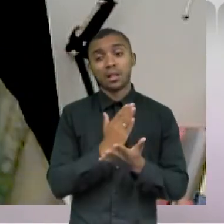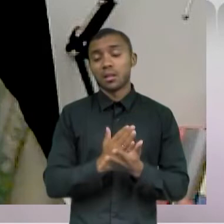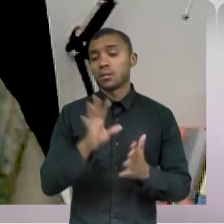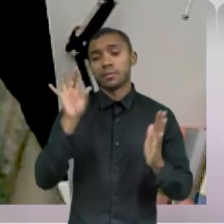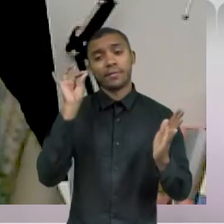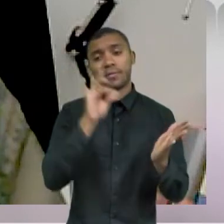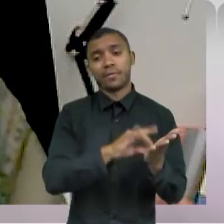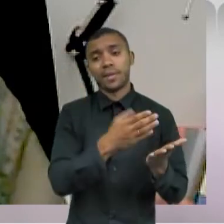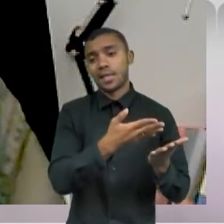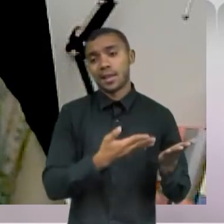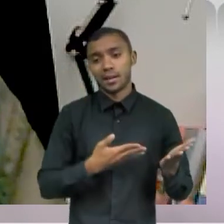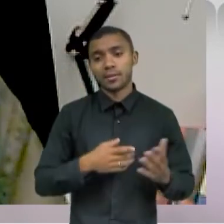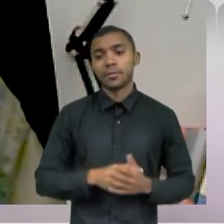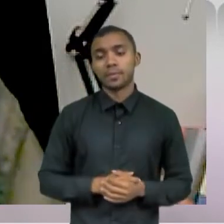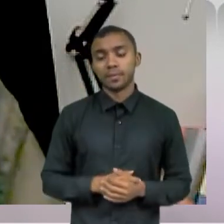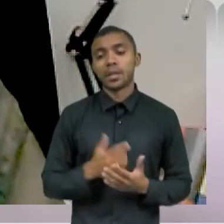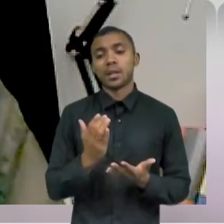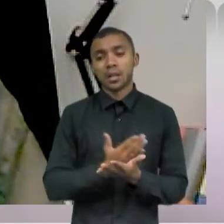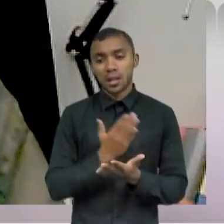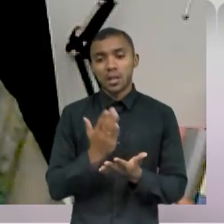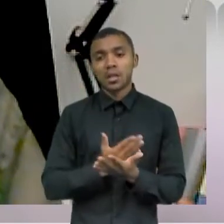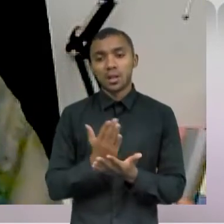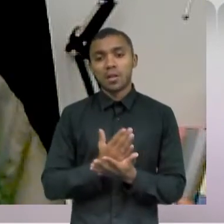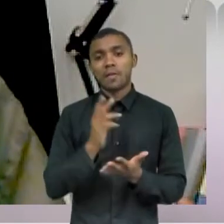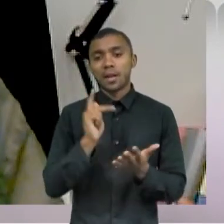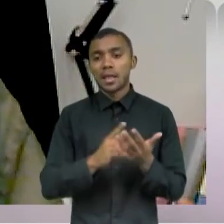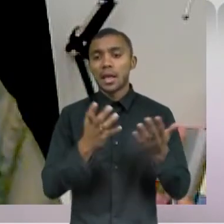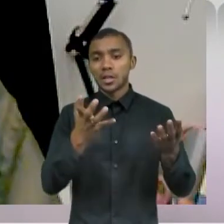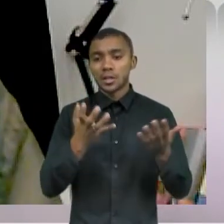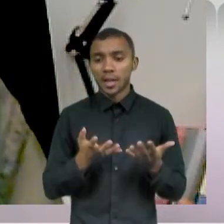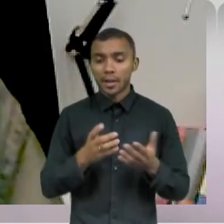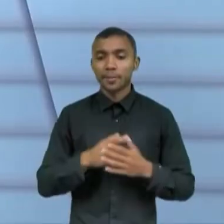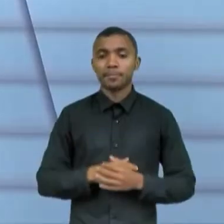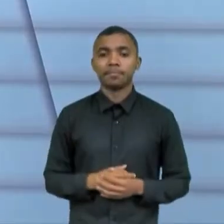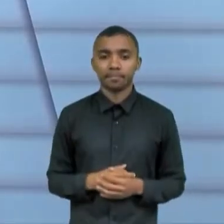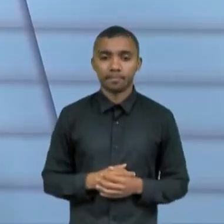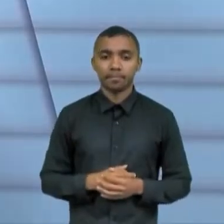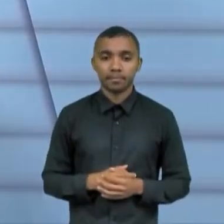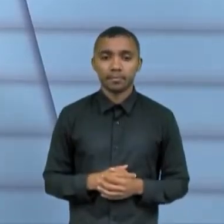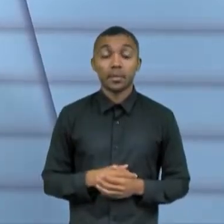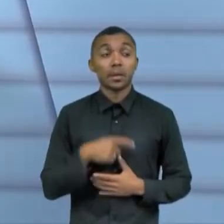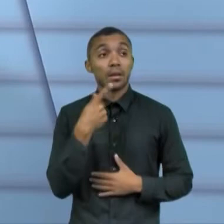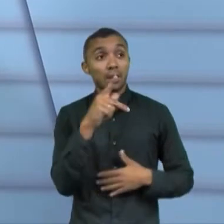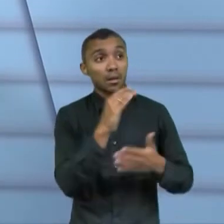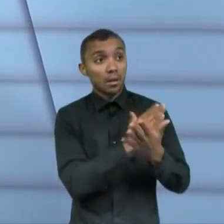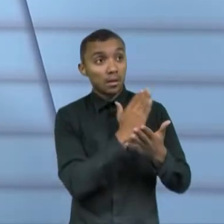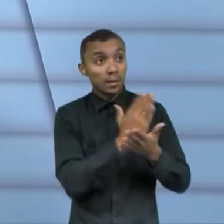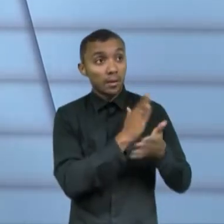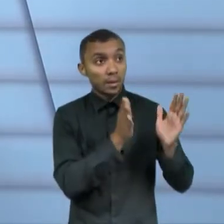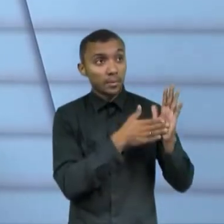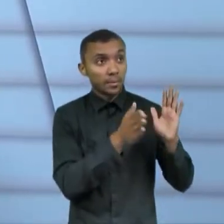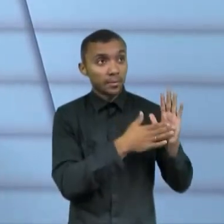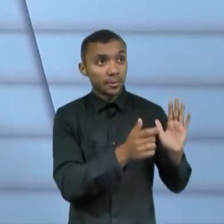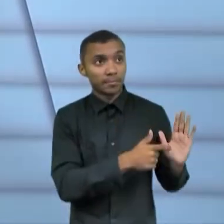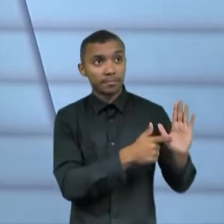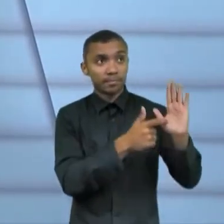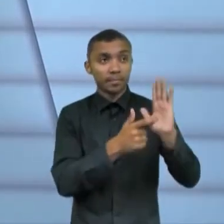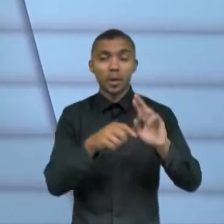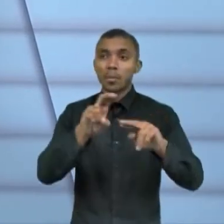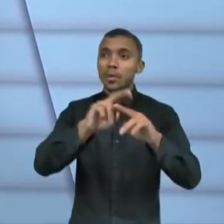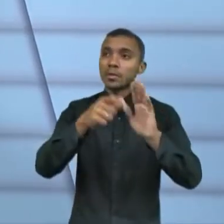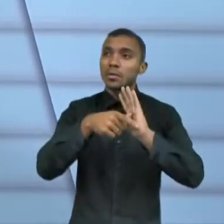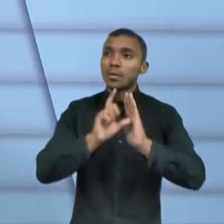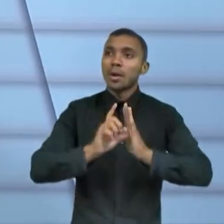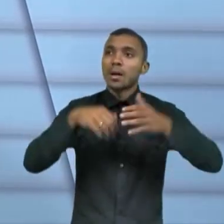um livro que buscava, né, a todo custo a verdade dos fatos. E esse foi o propósito do teu livro, inclusive você deixa muito claro